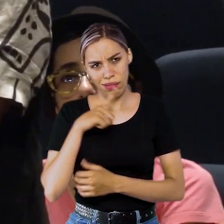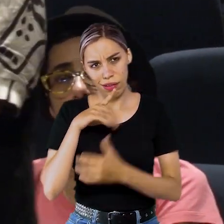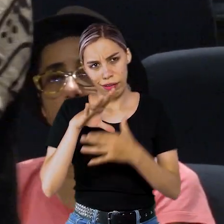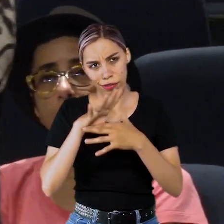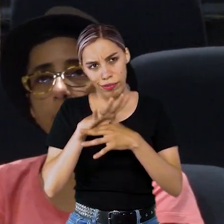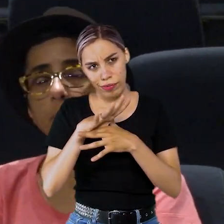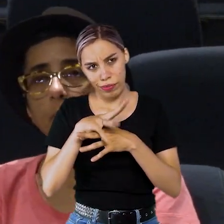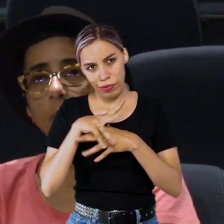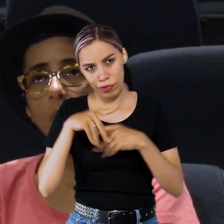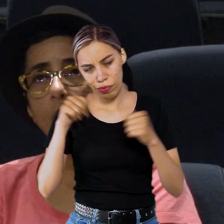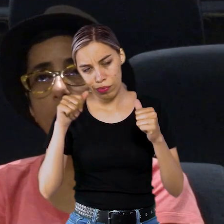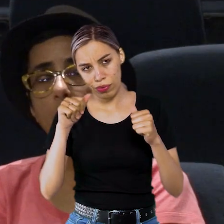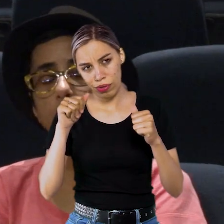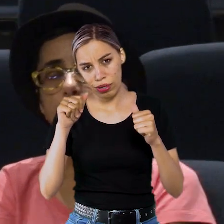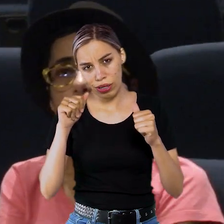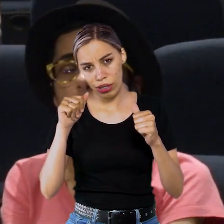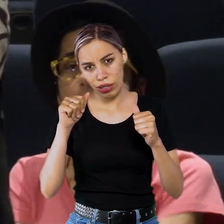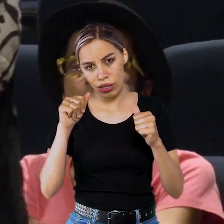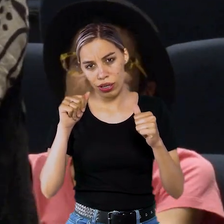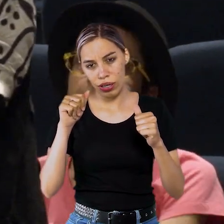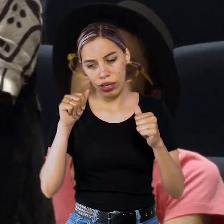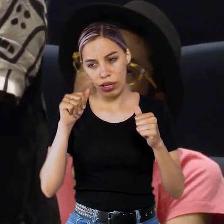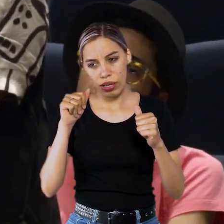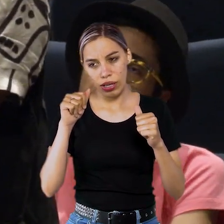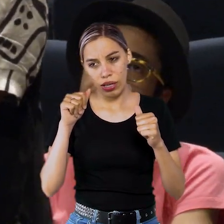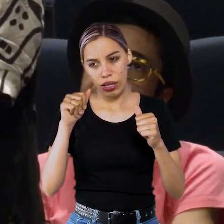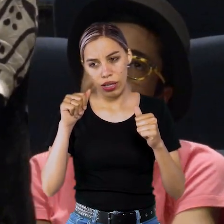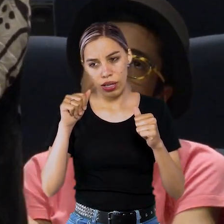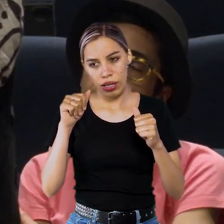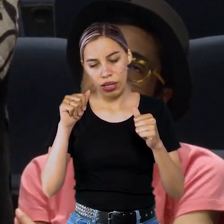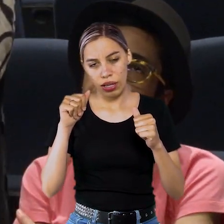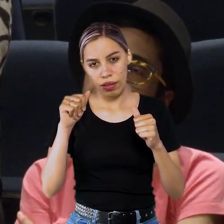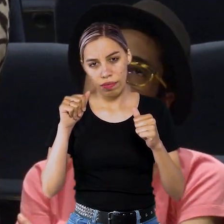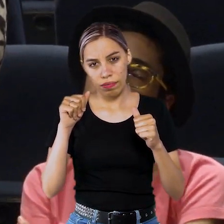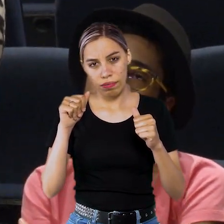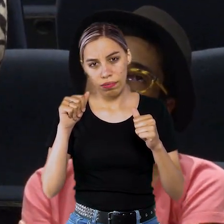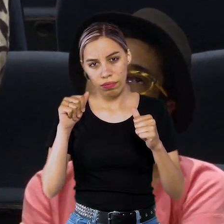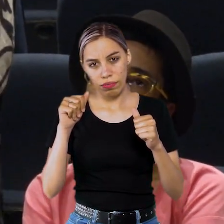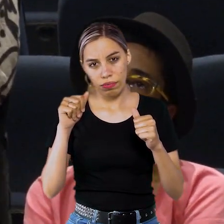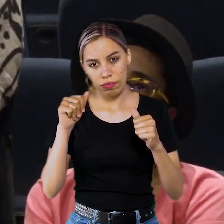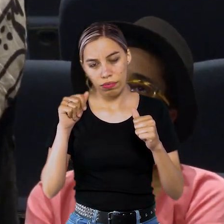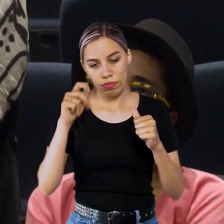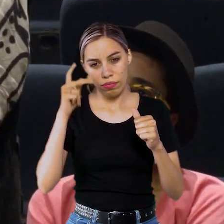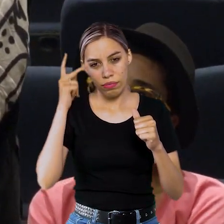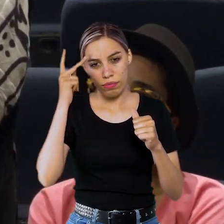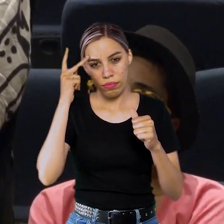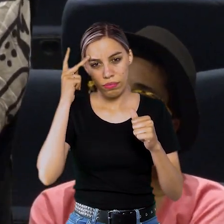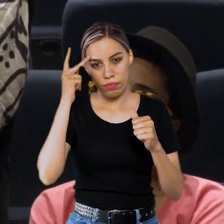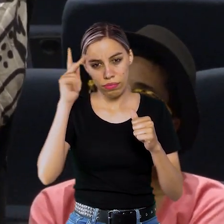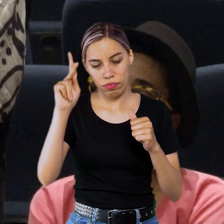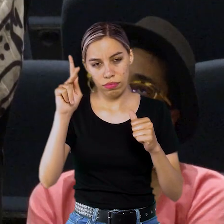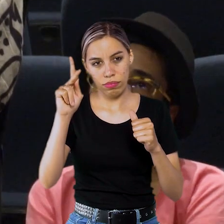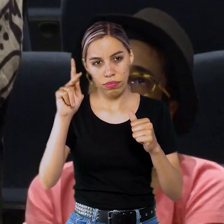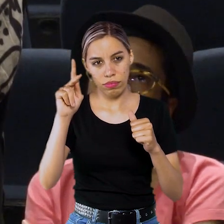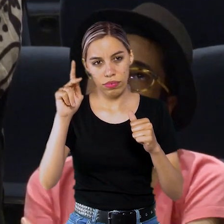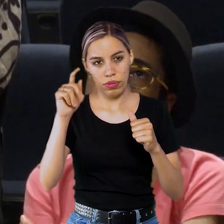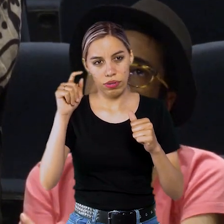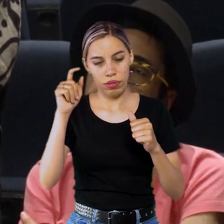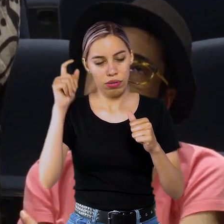cura para poder curar essa mutações de